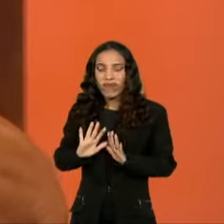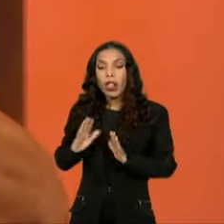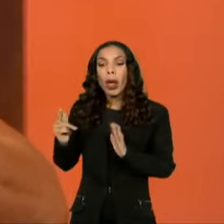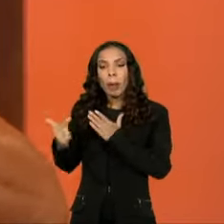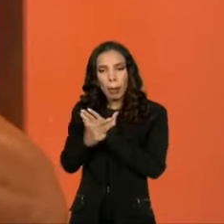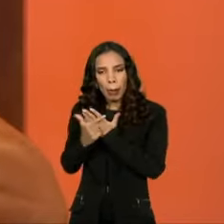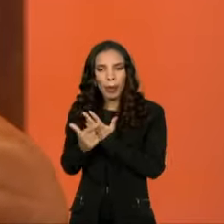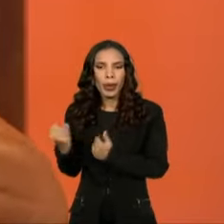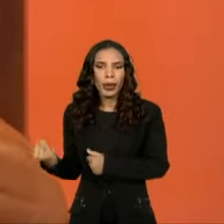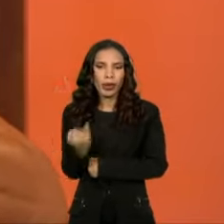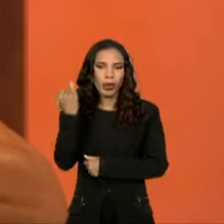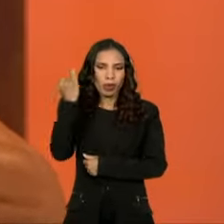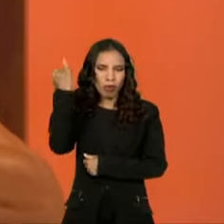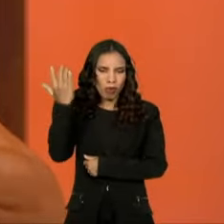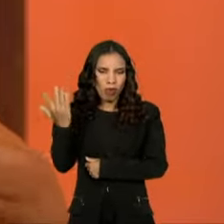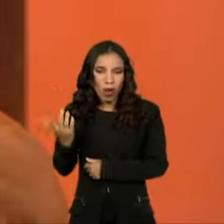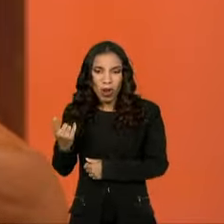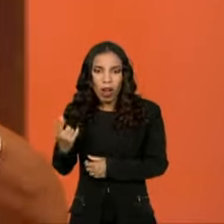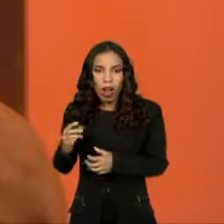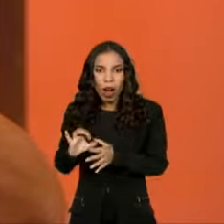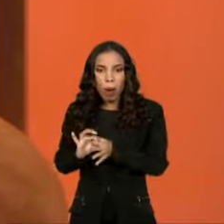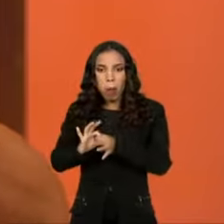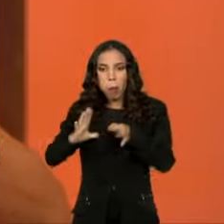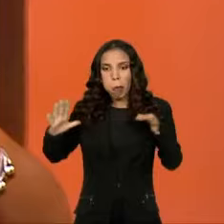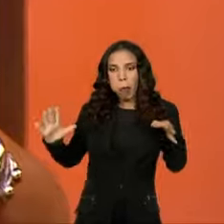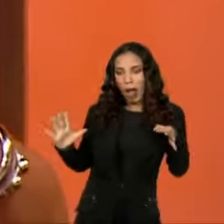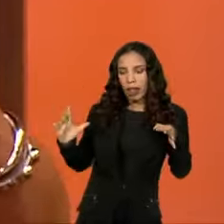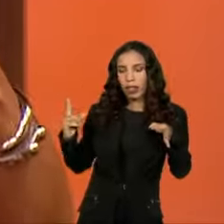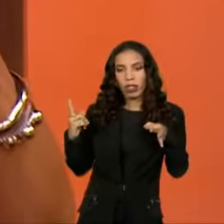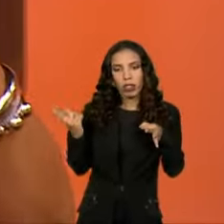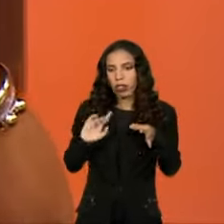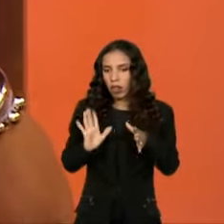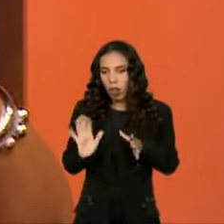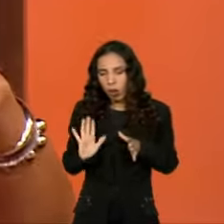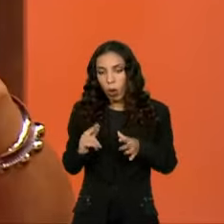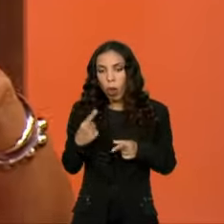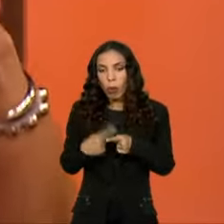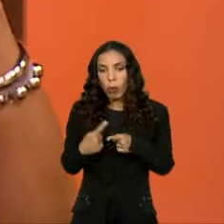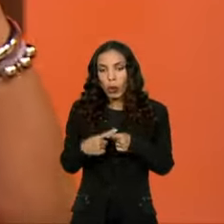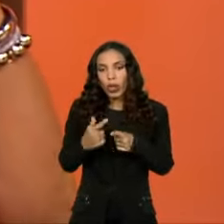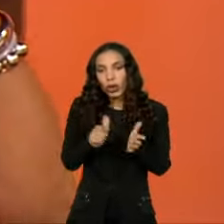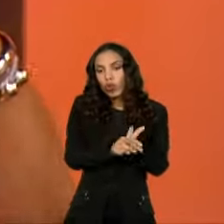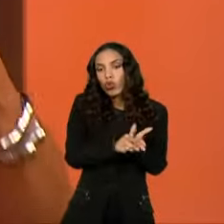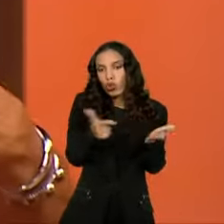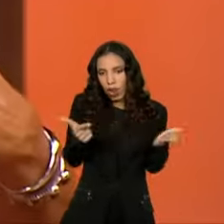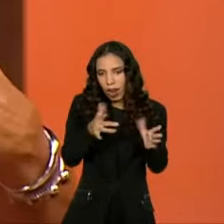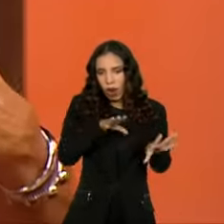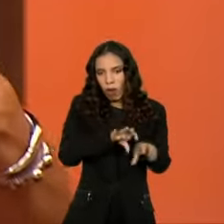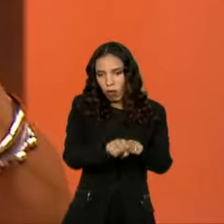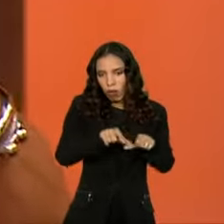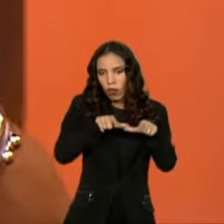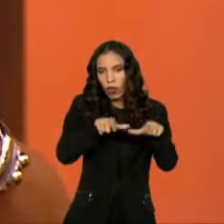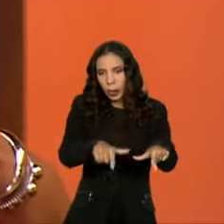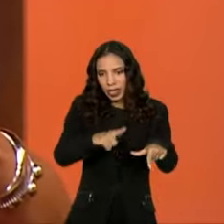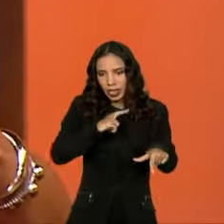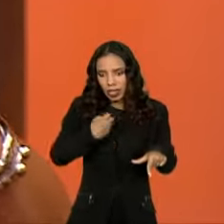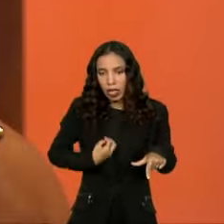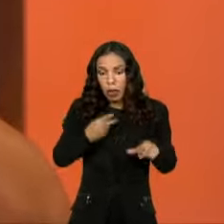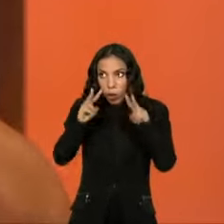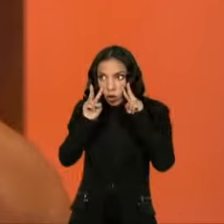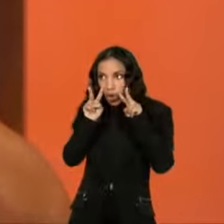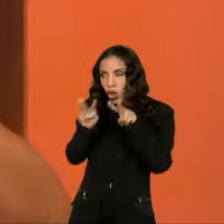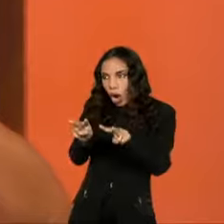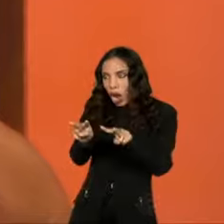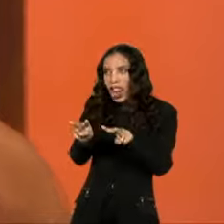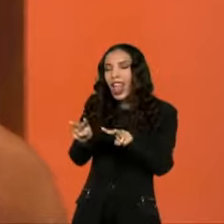João Felipe, né? Não tem como eu me desvincular, porque eu não deixo de ser jornalista, porque eu não estou atuando. Então, o meu olhar é um olhar assim.